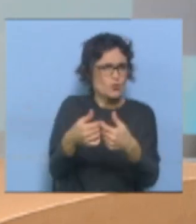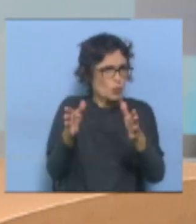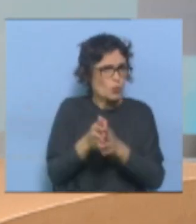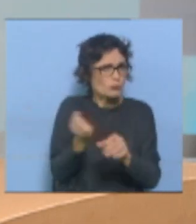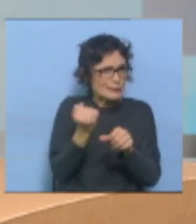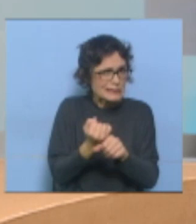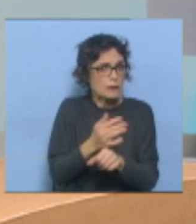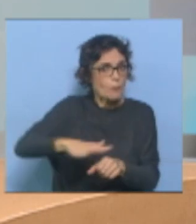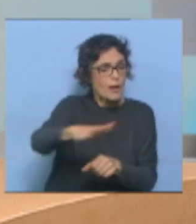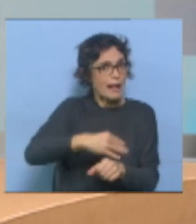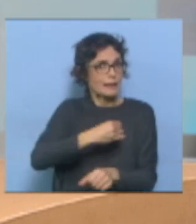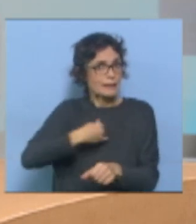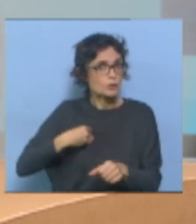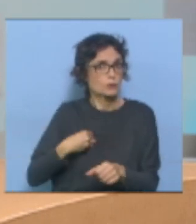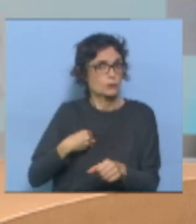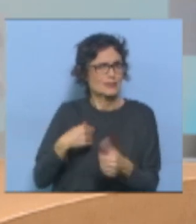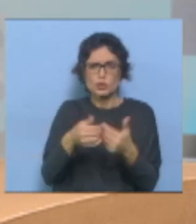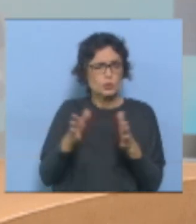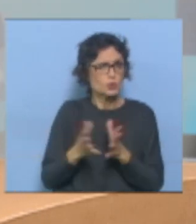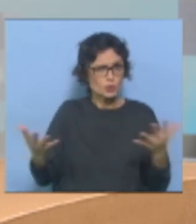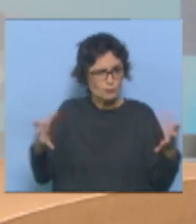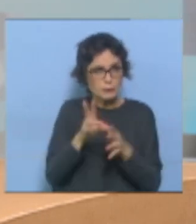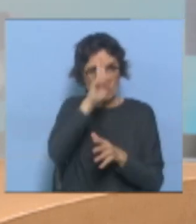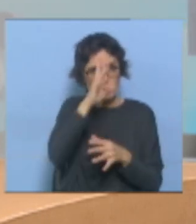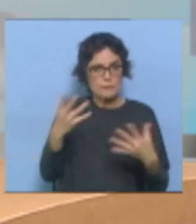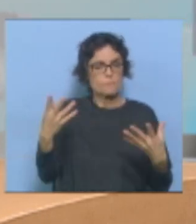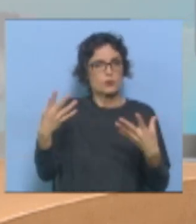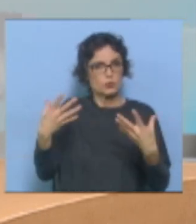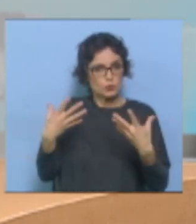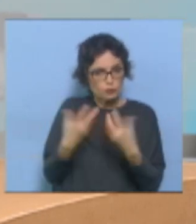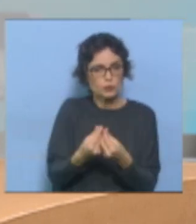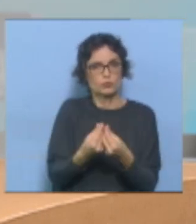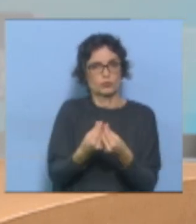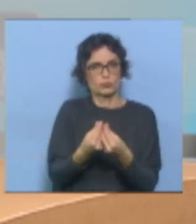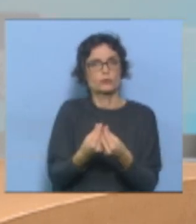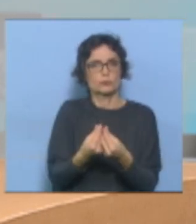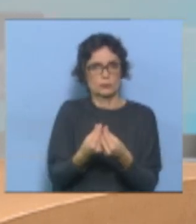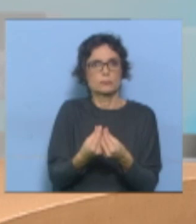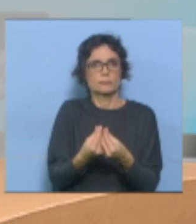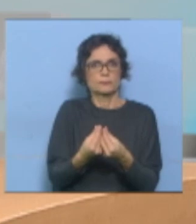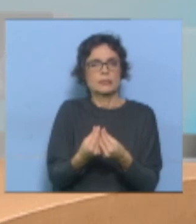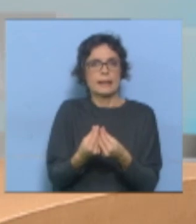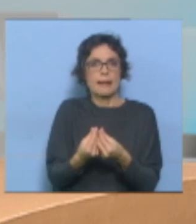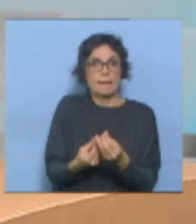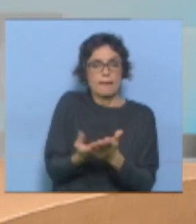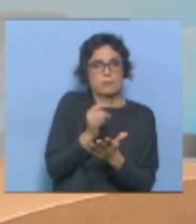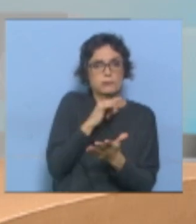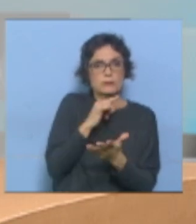para, numa verdadeira esforço interdisciplinar, podermos reconstruir